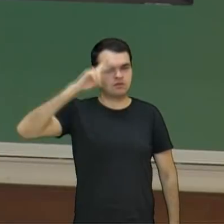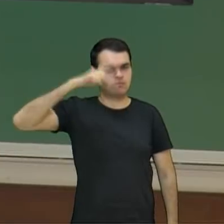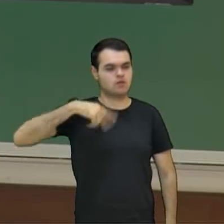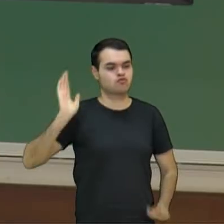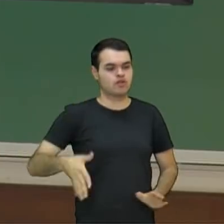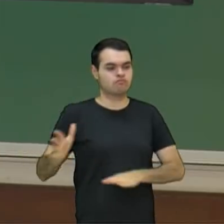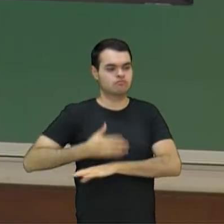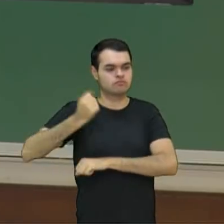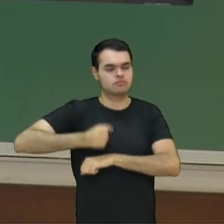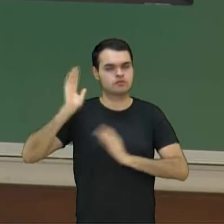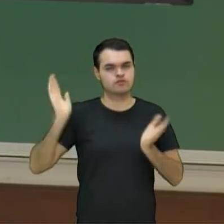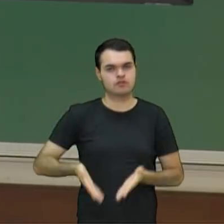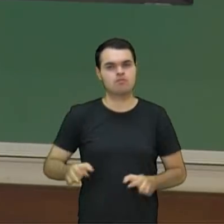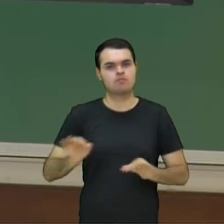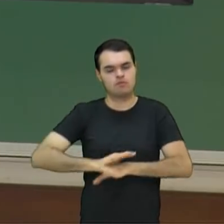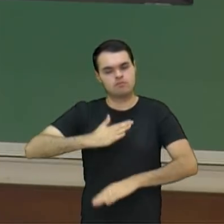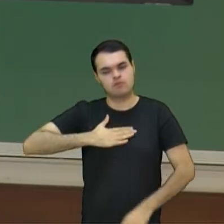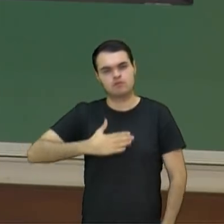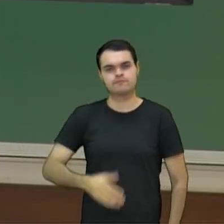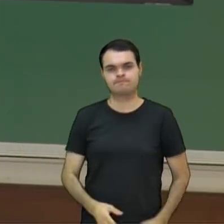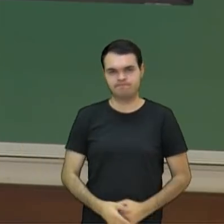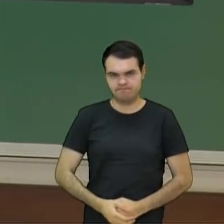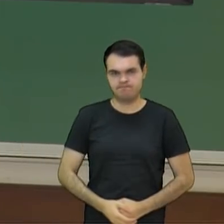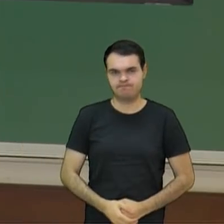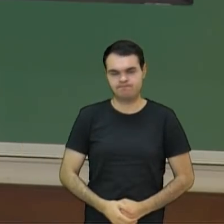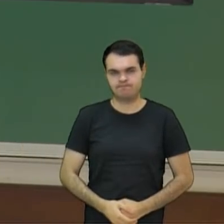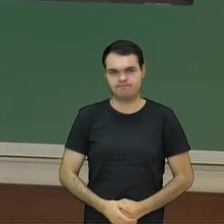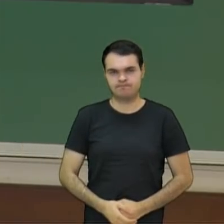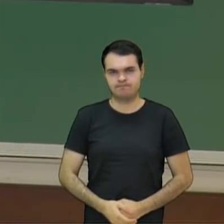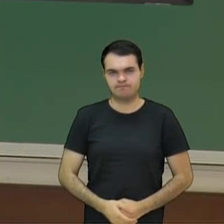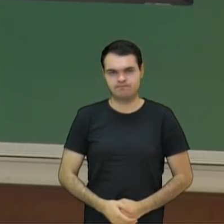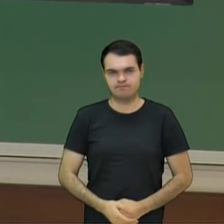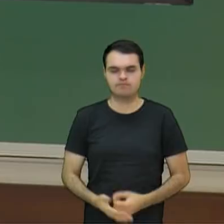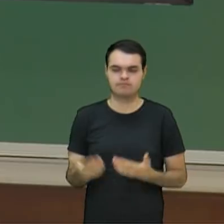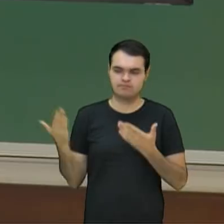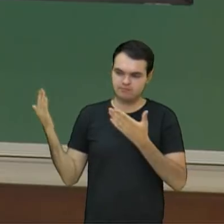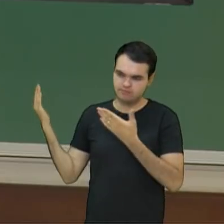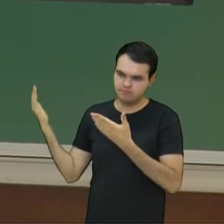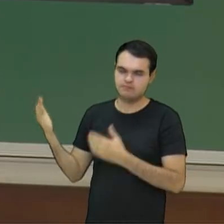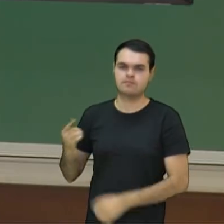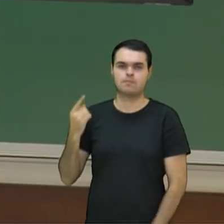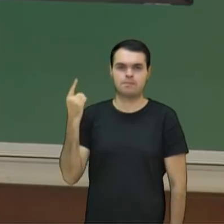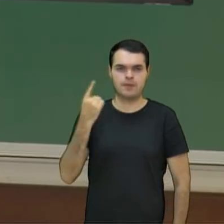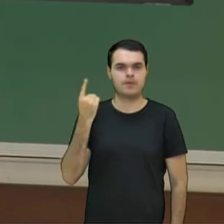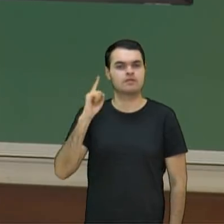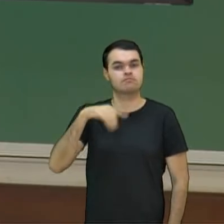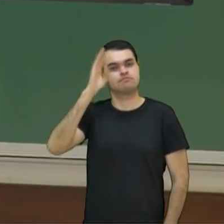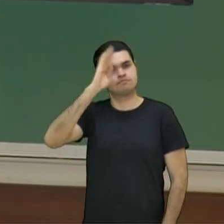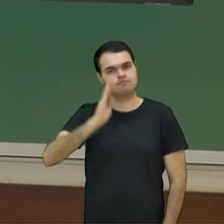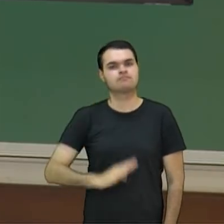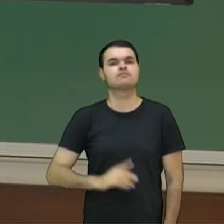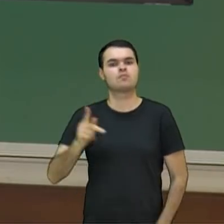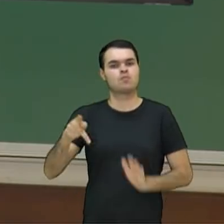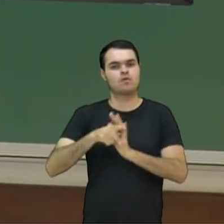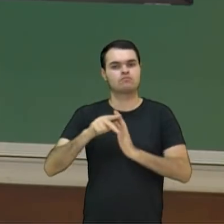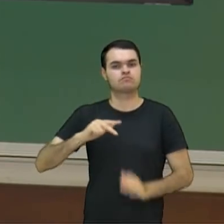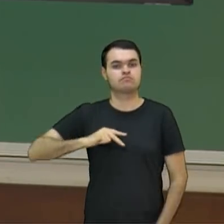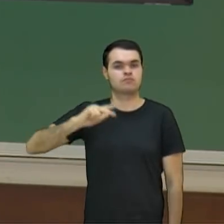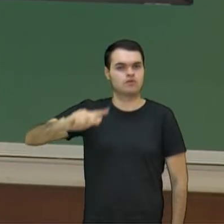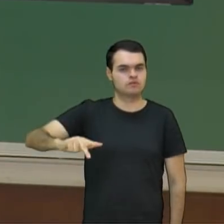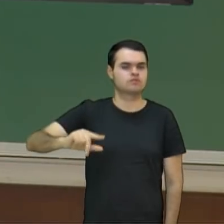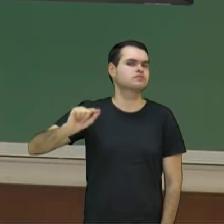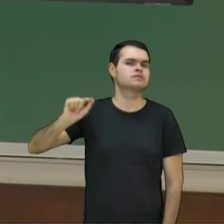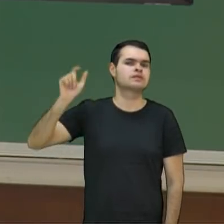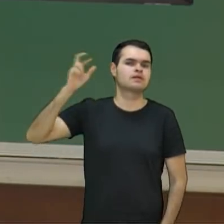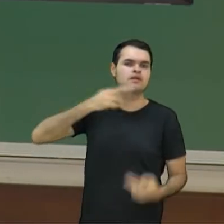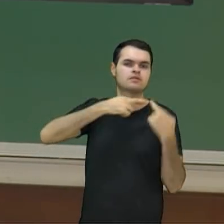já estava colonizado, ocupado por eles, né? E aí essa foi uma das primeiras ali no Brasil instalada pelos portugueses. Quem